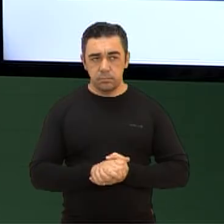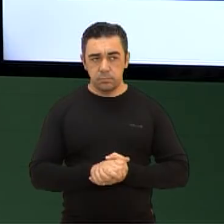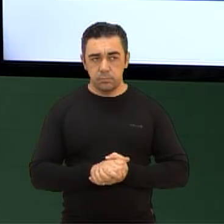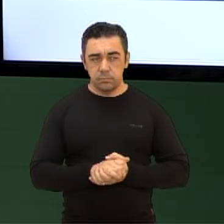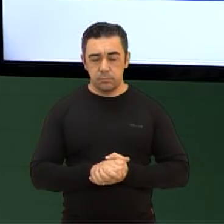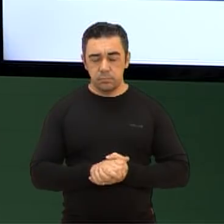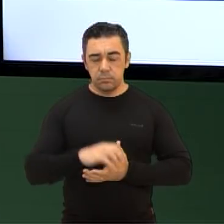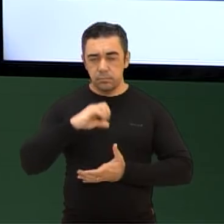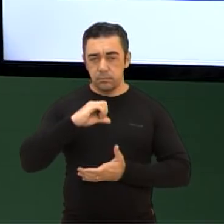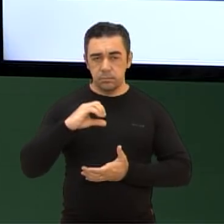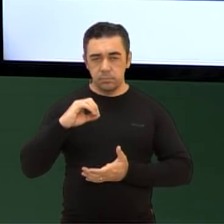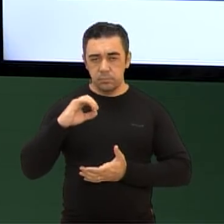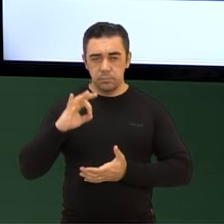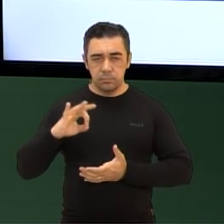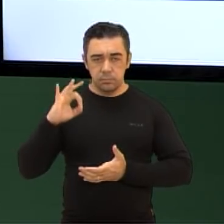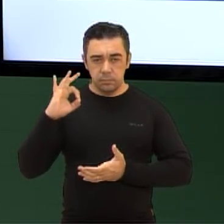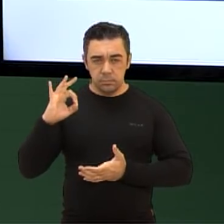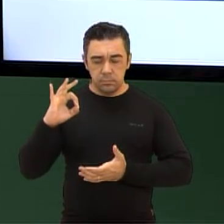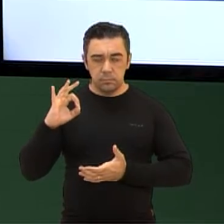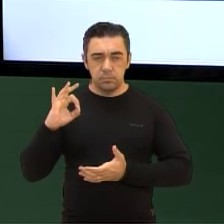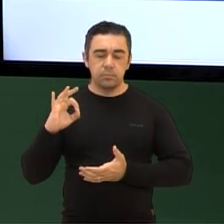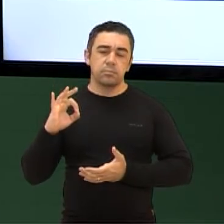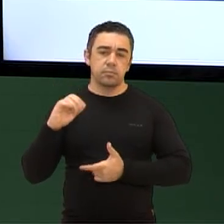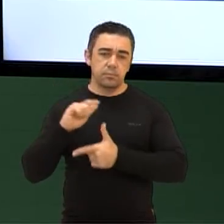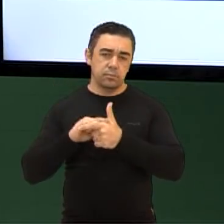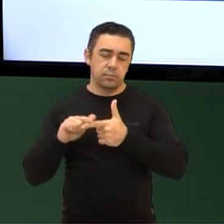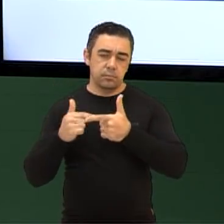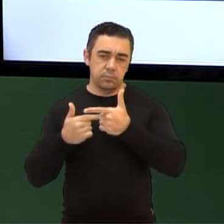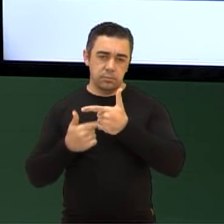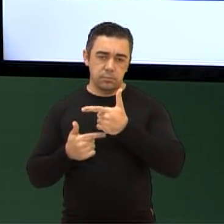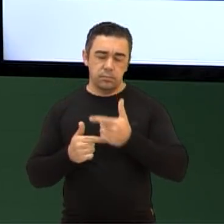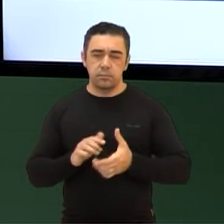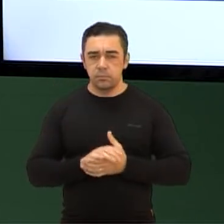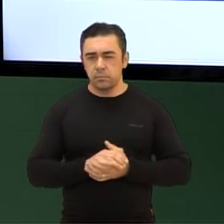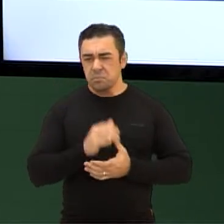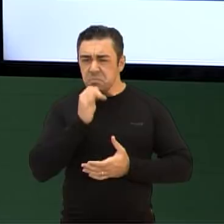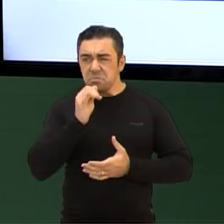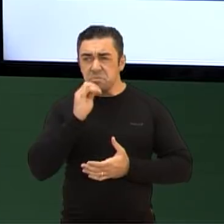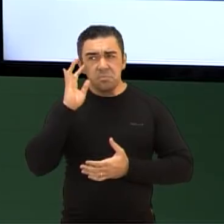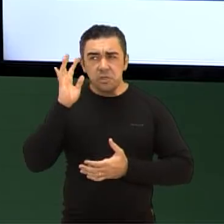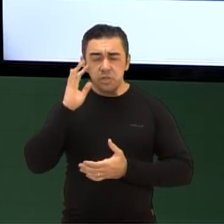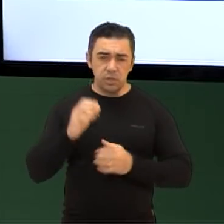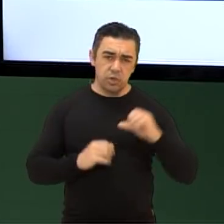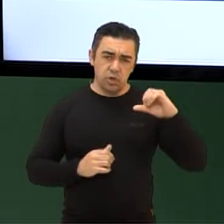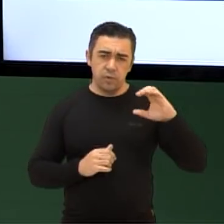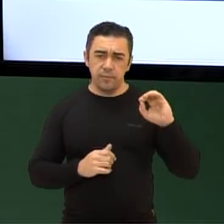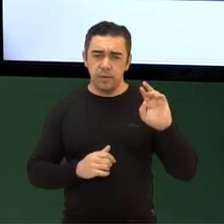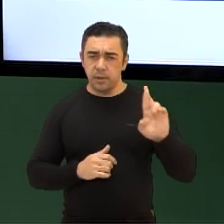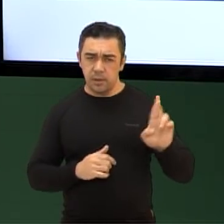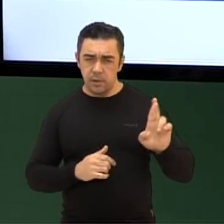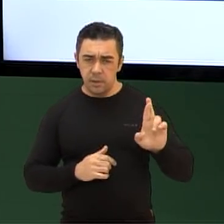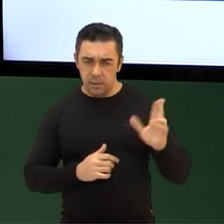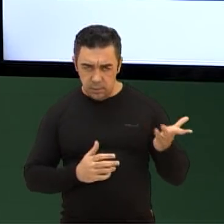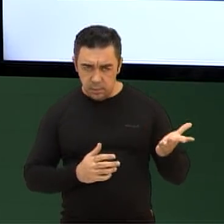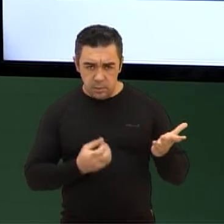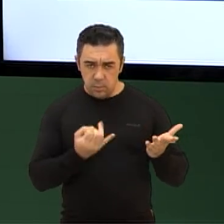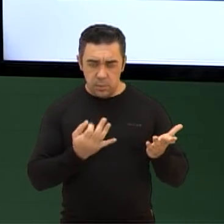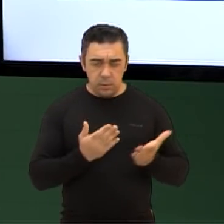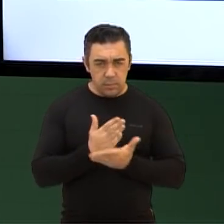x. 90 graus divididos por 2. 90 reais dividido em duas partes, eu tenho que é